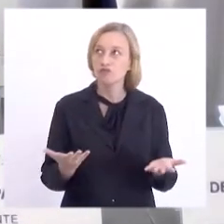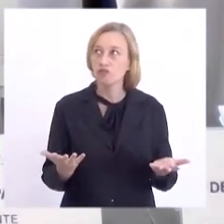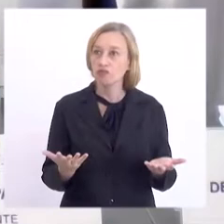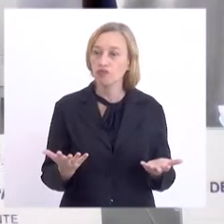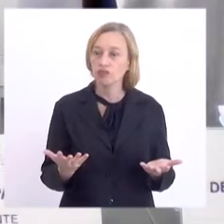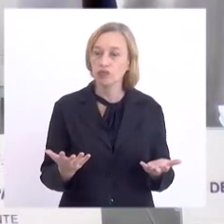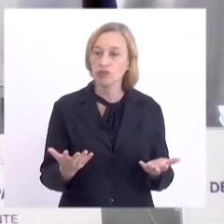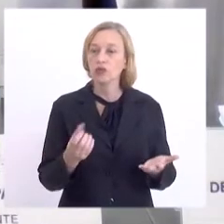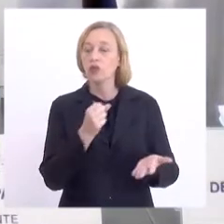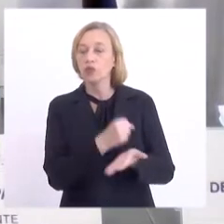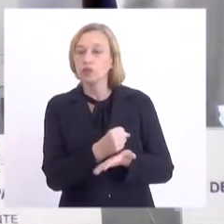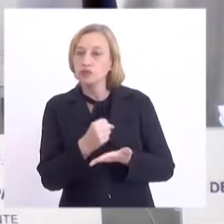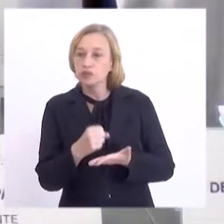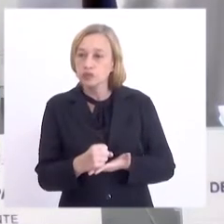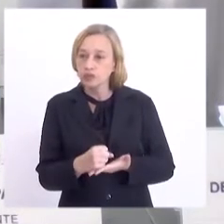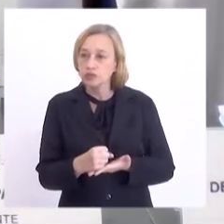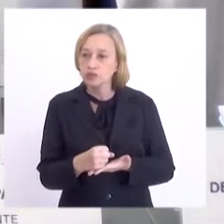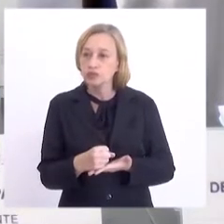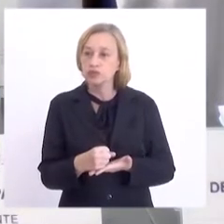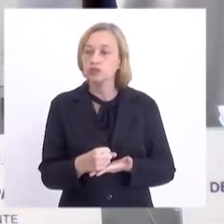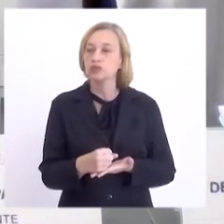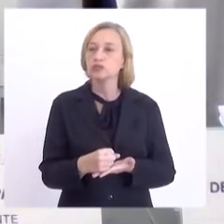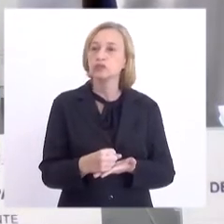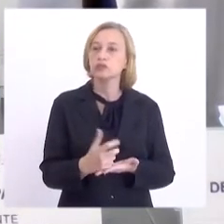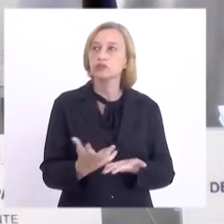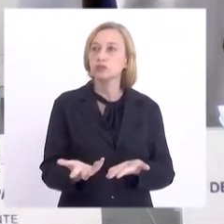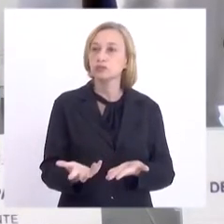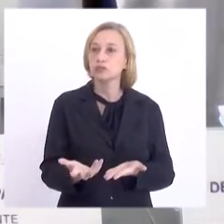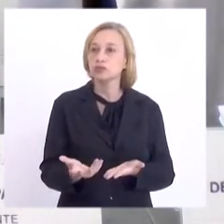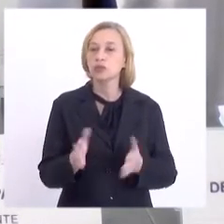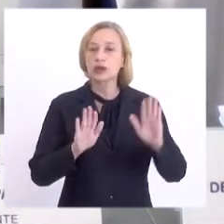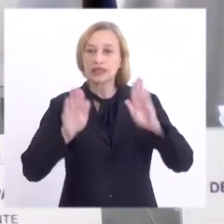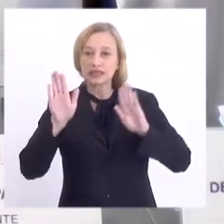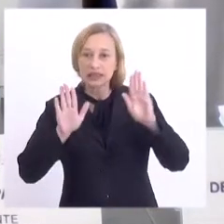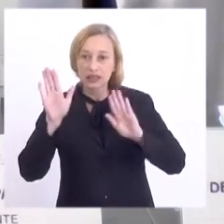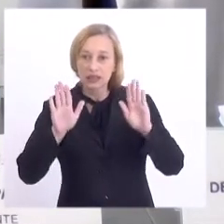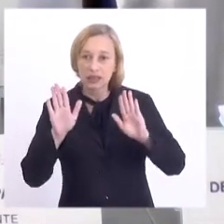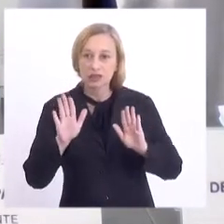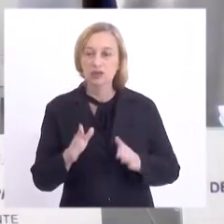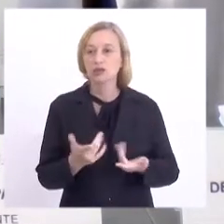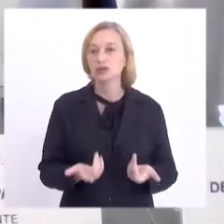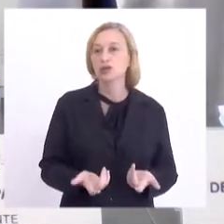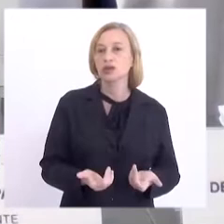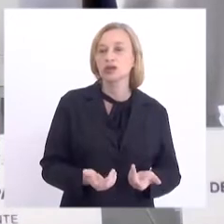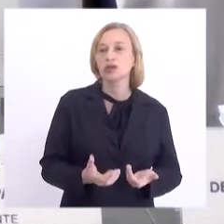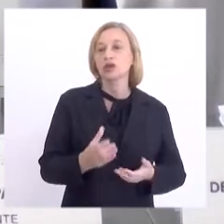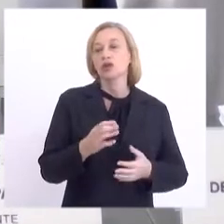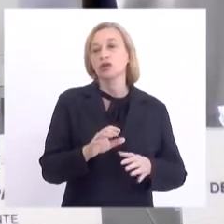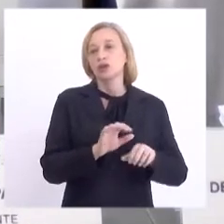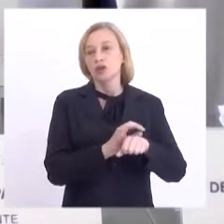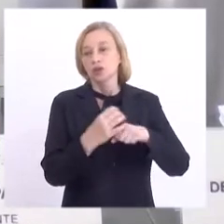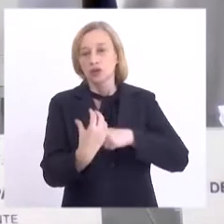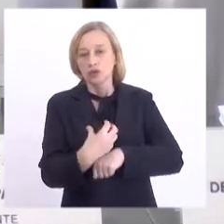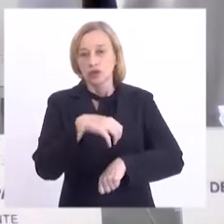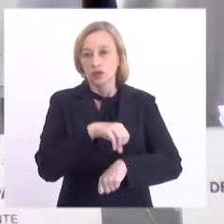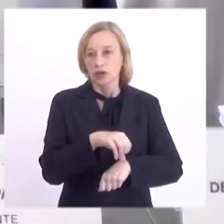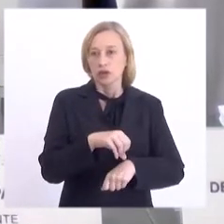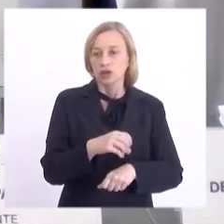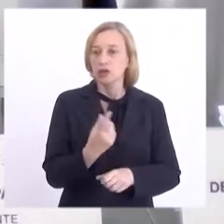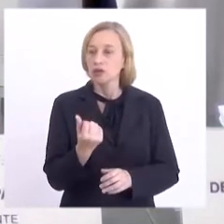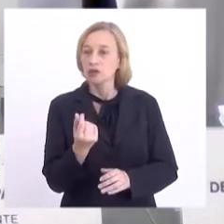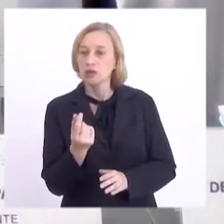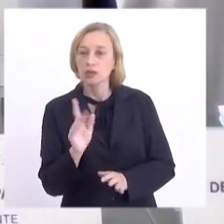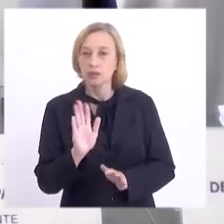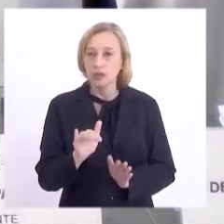e as contratações por licitações que ascende a carta-convite tomada de preços ou